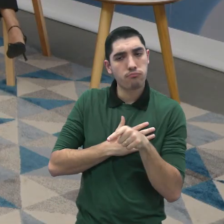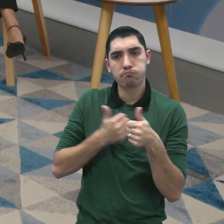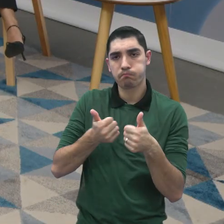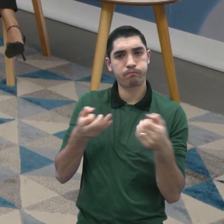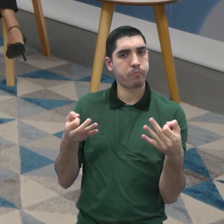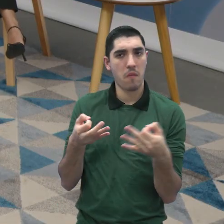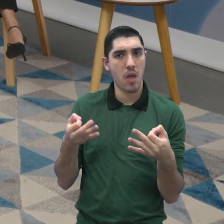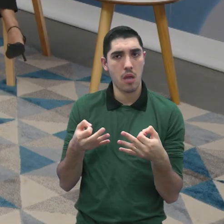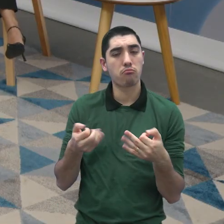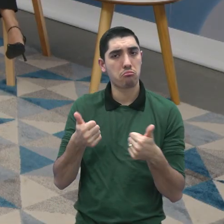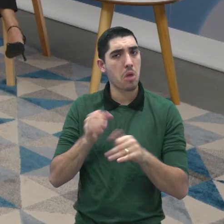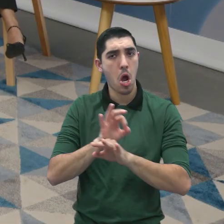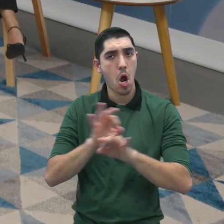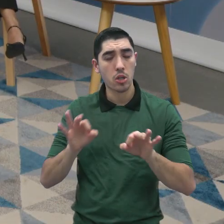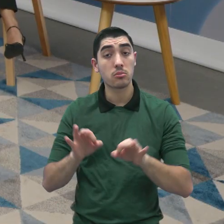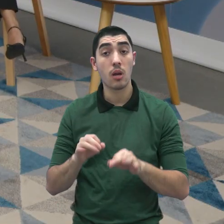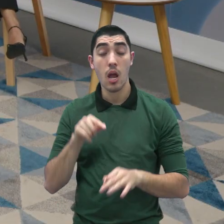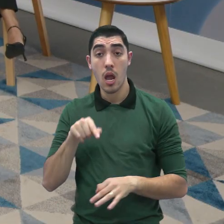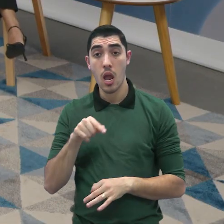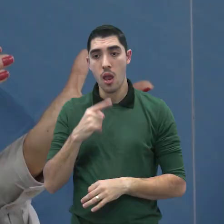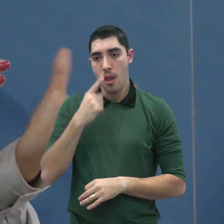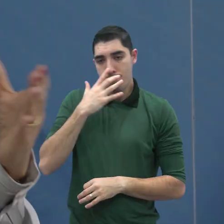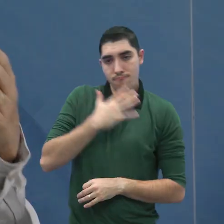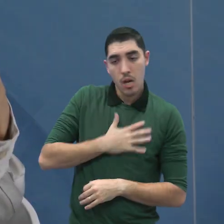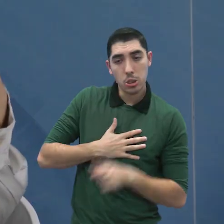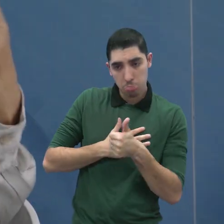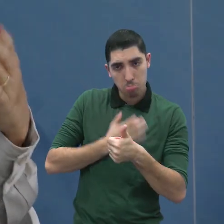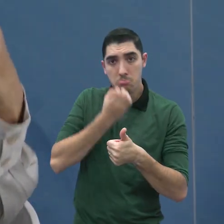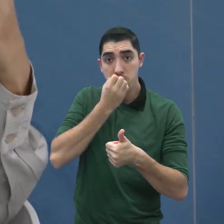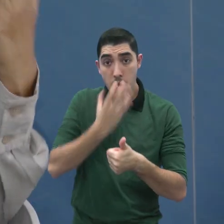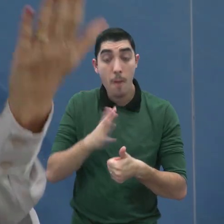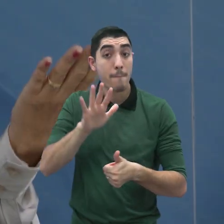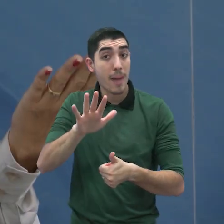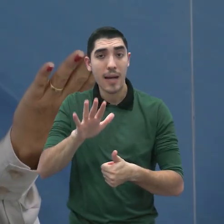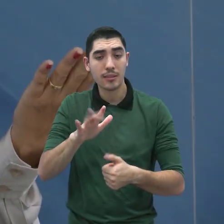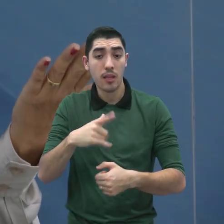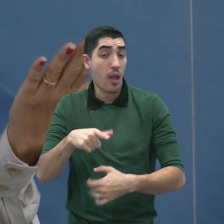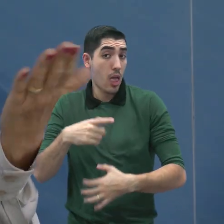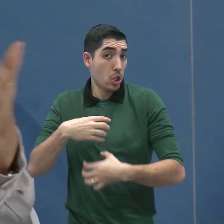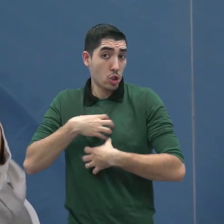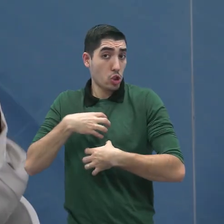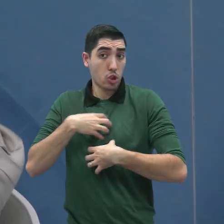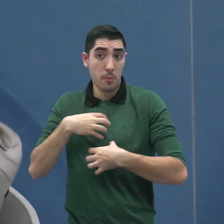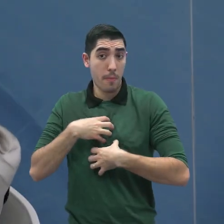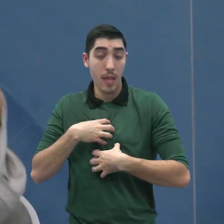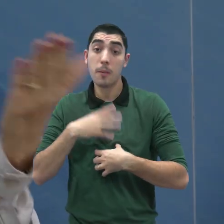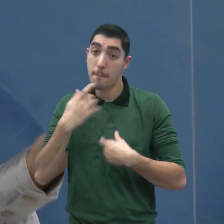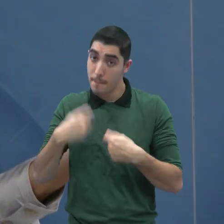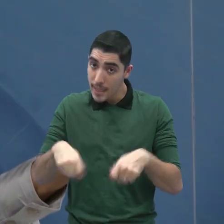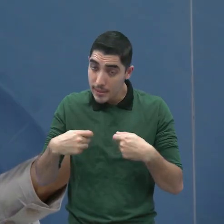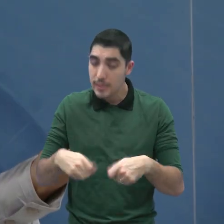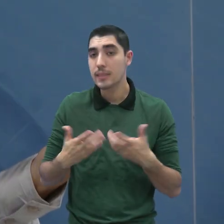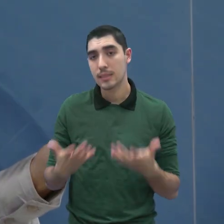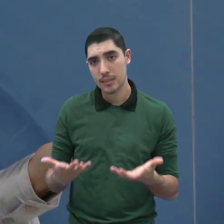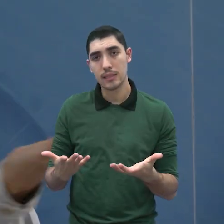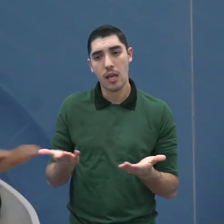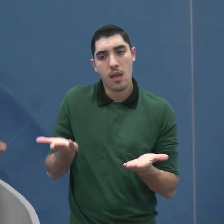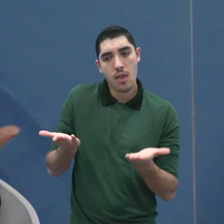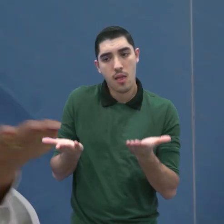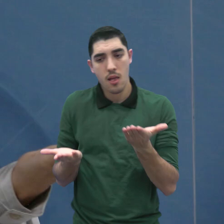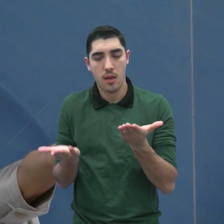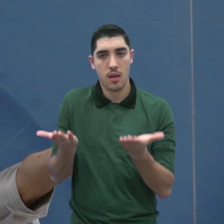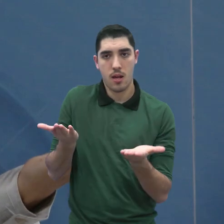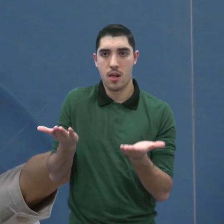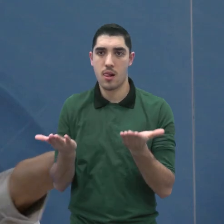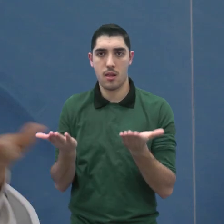como qualquer... assim, a paixão é boa, mas como qualquer outro sentimento, todos a gente tem que